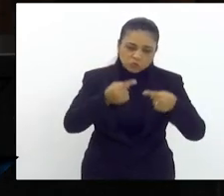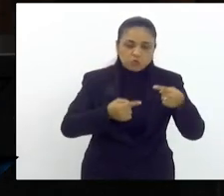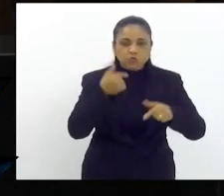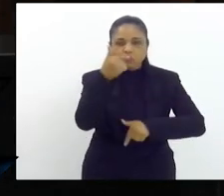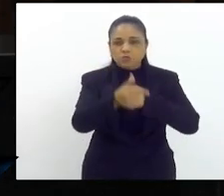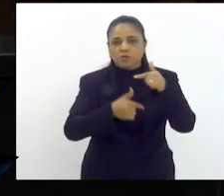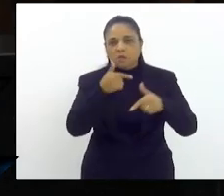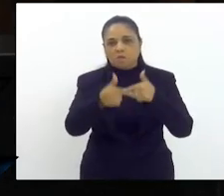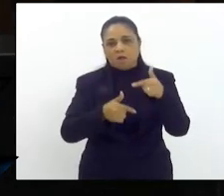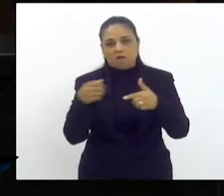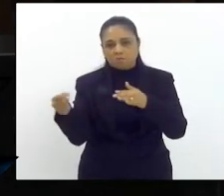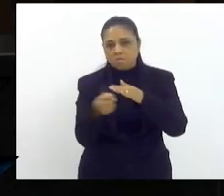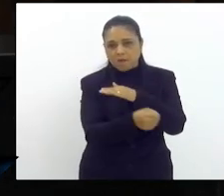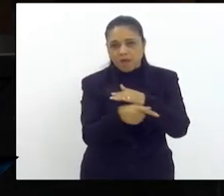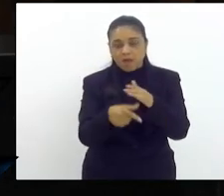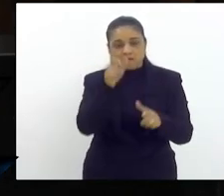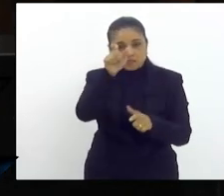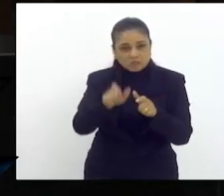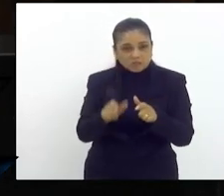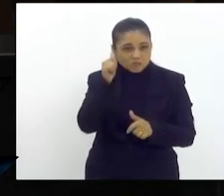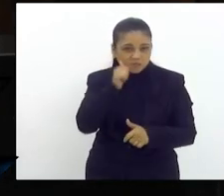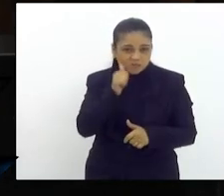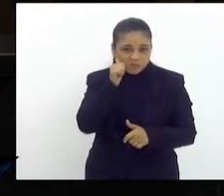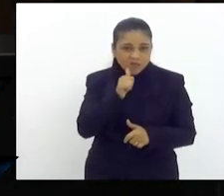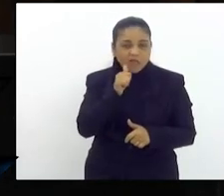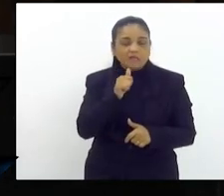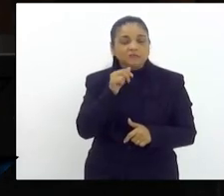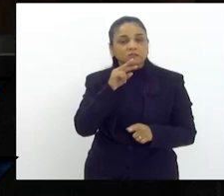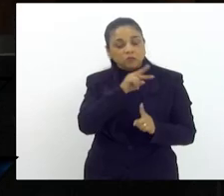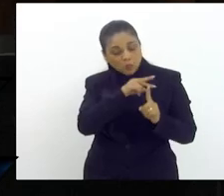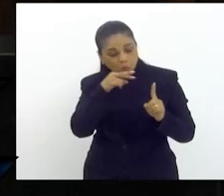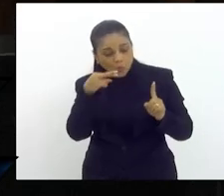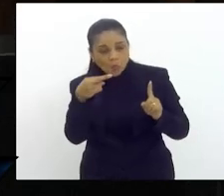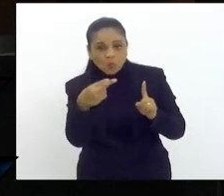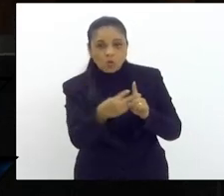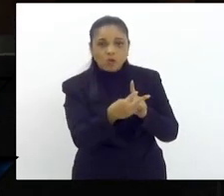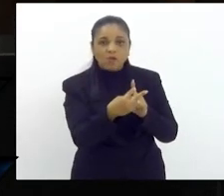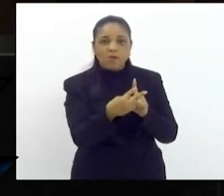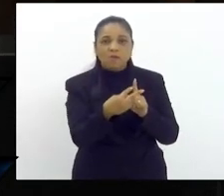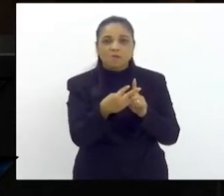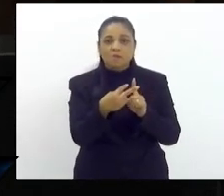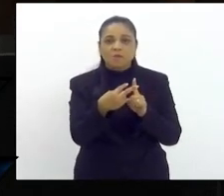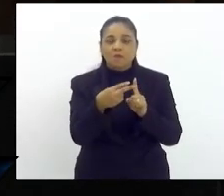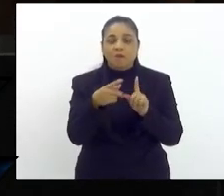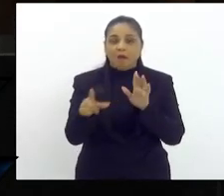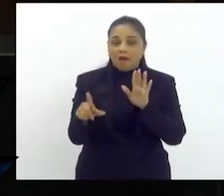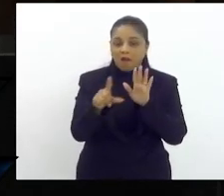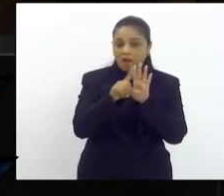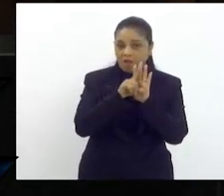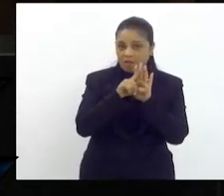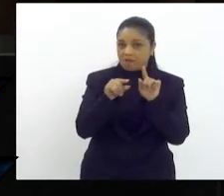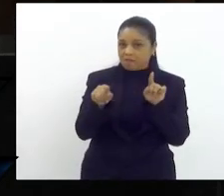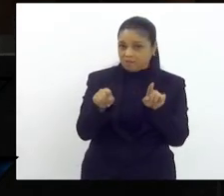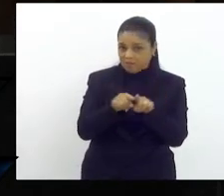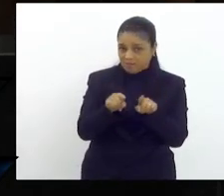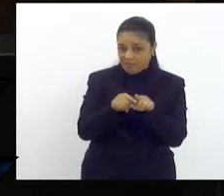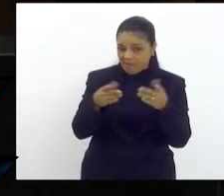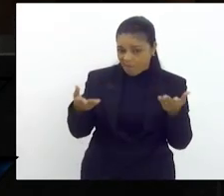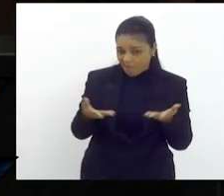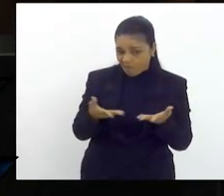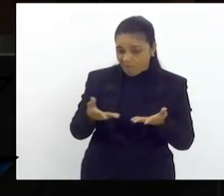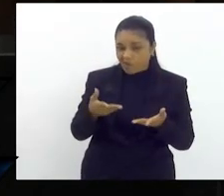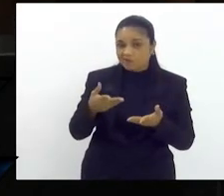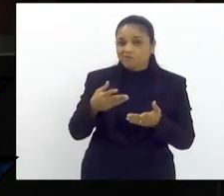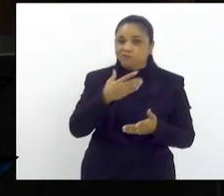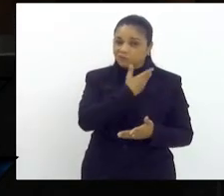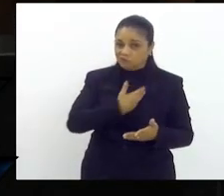e essas mulheres que hoje não só quando olhamos mulheres e agora a lei já encosta no governo